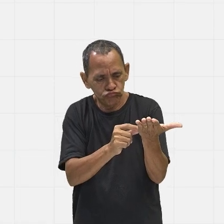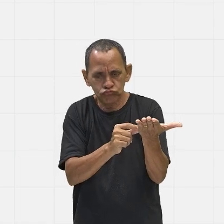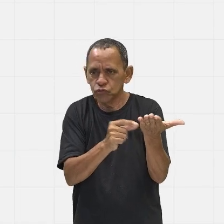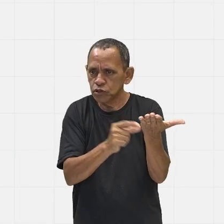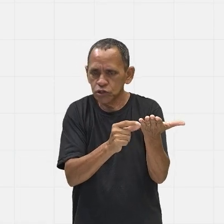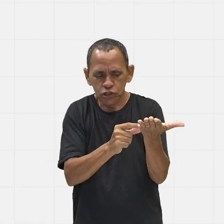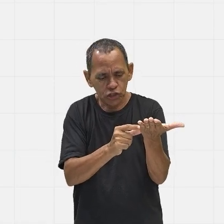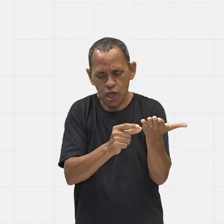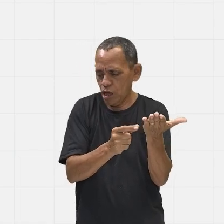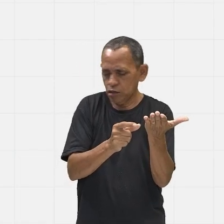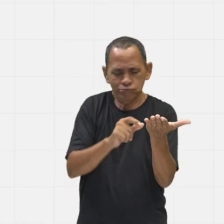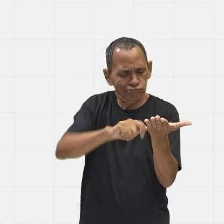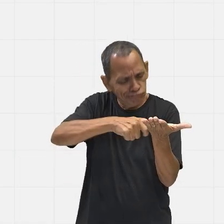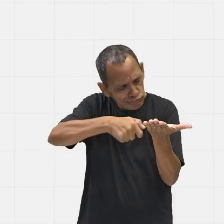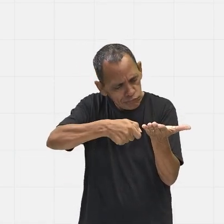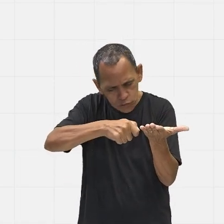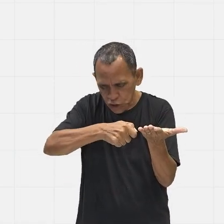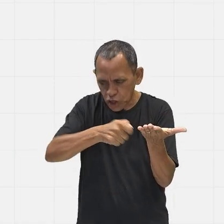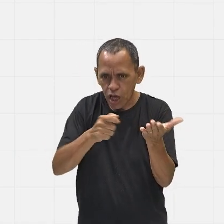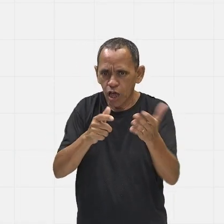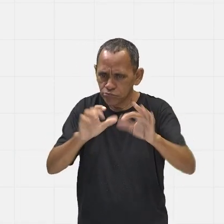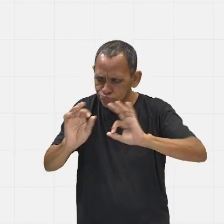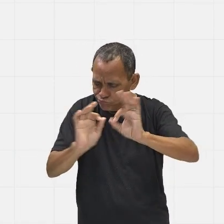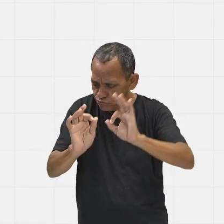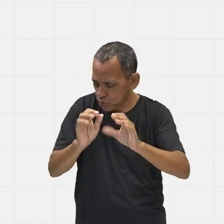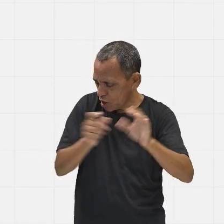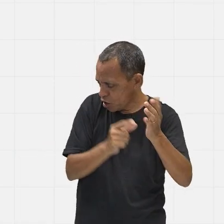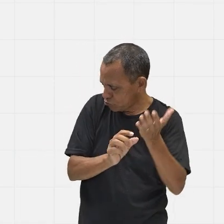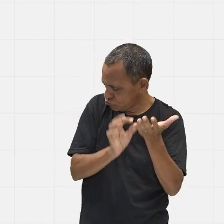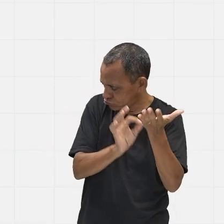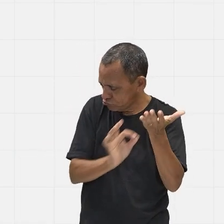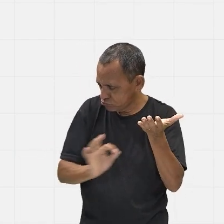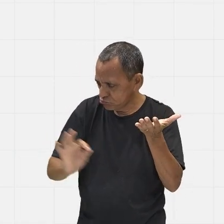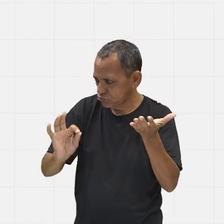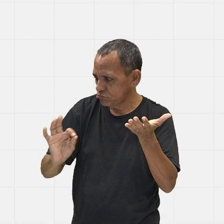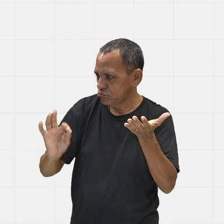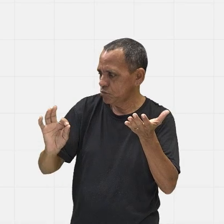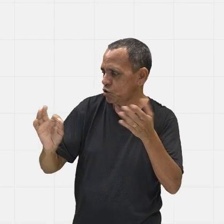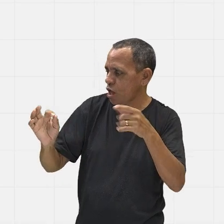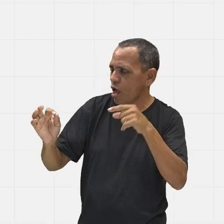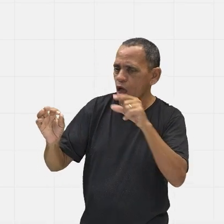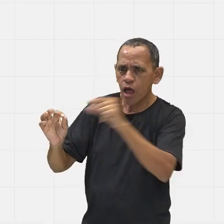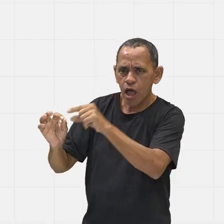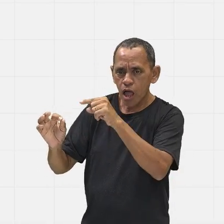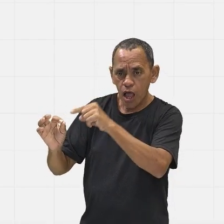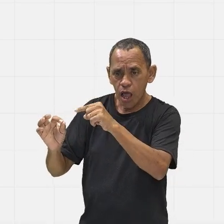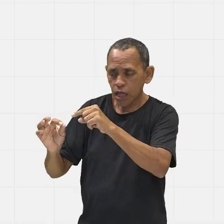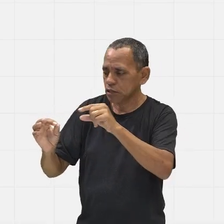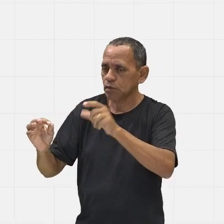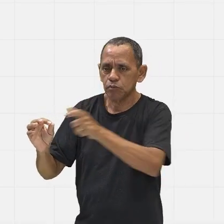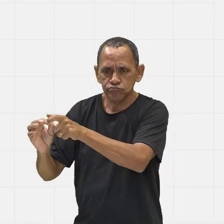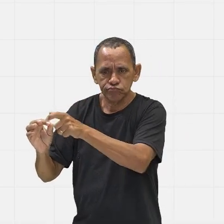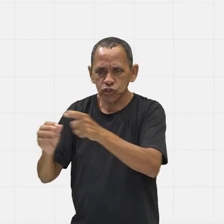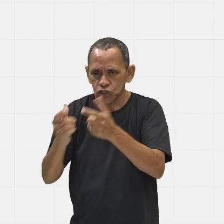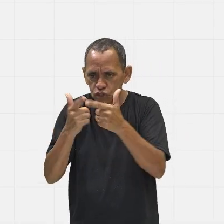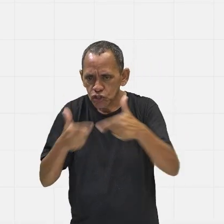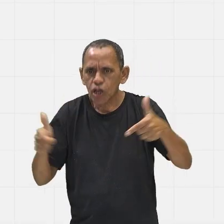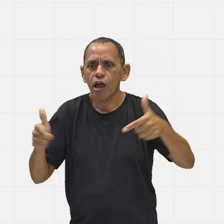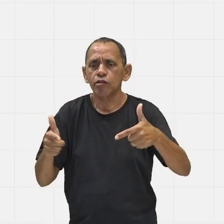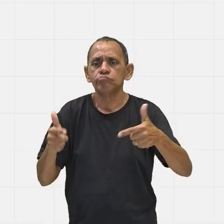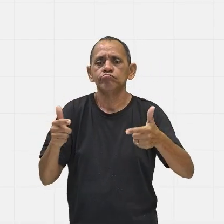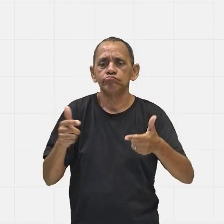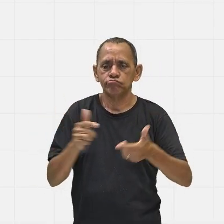de força também, se tiver disponível na sua escola, tá? Em caso da localidade possuir gerador de